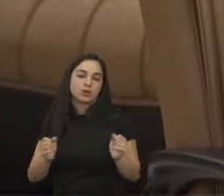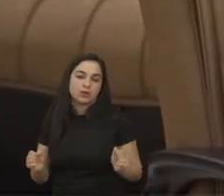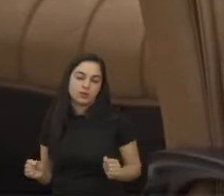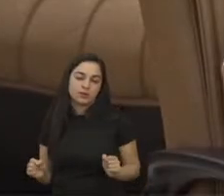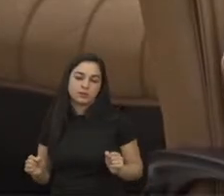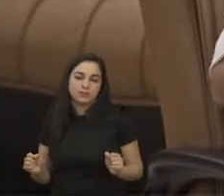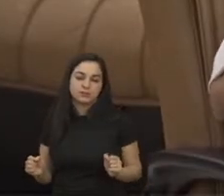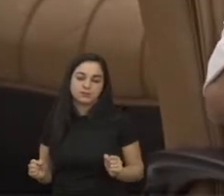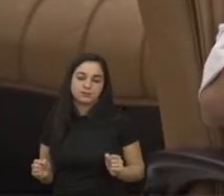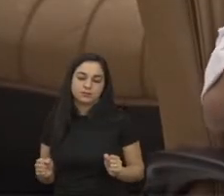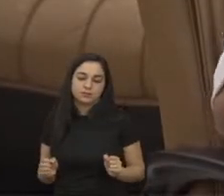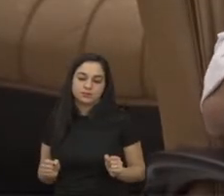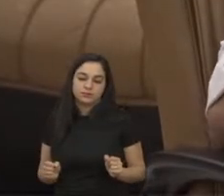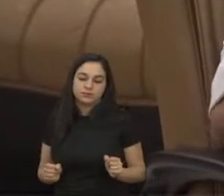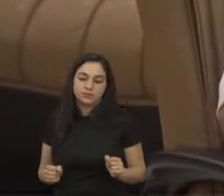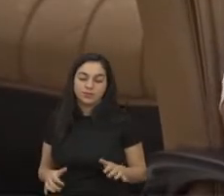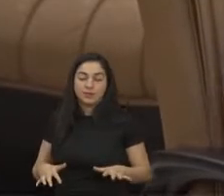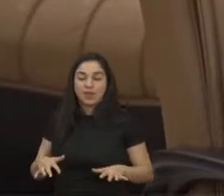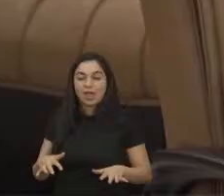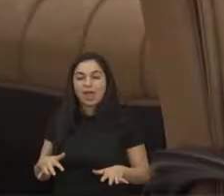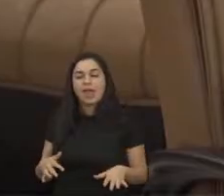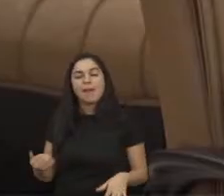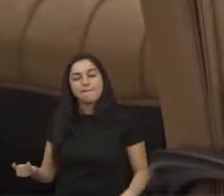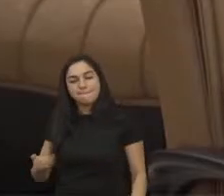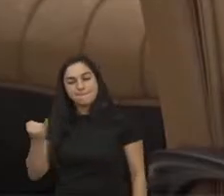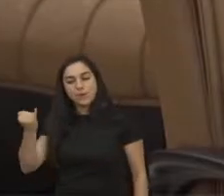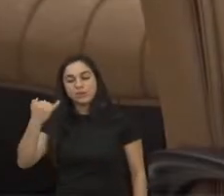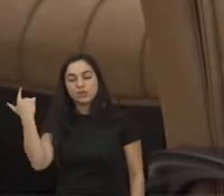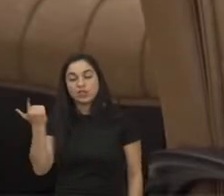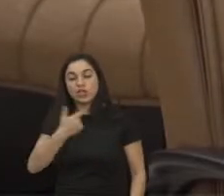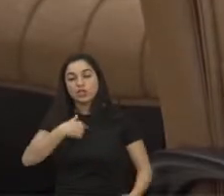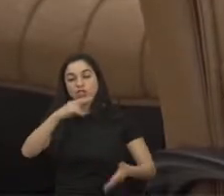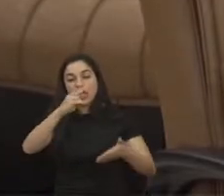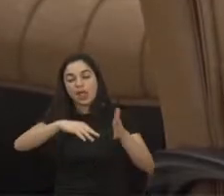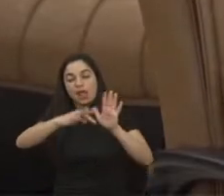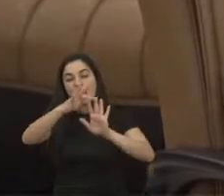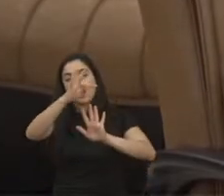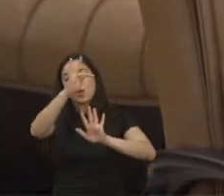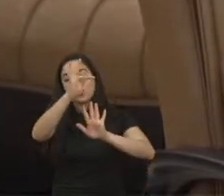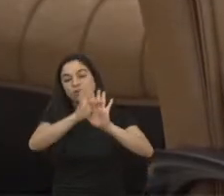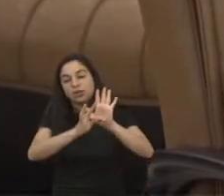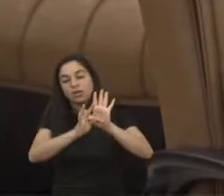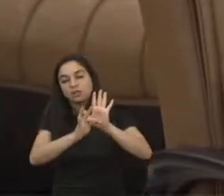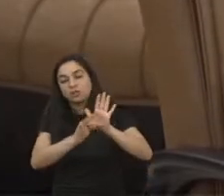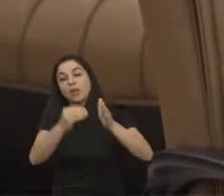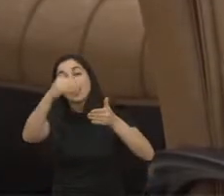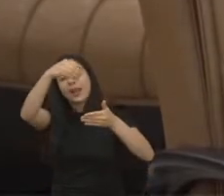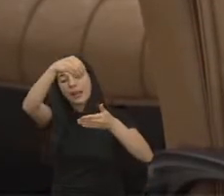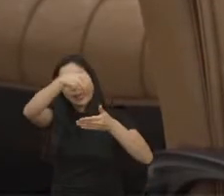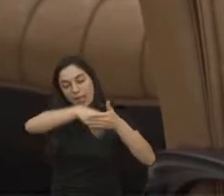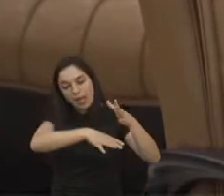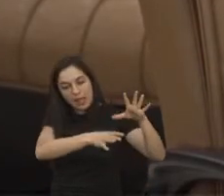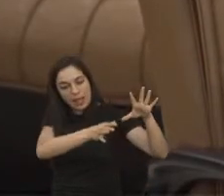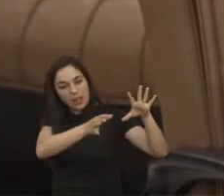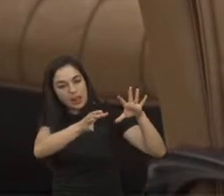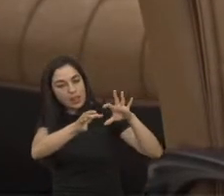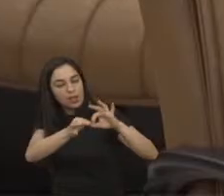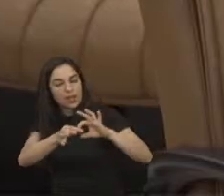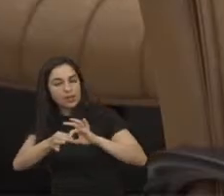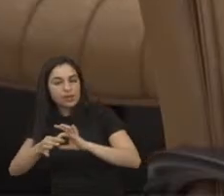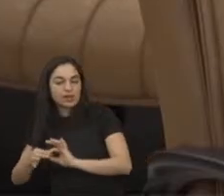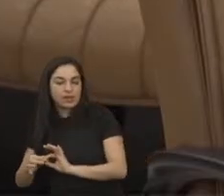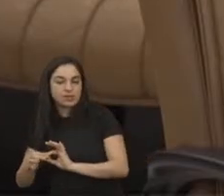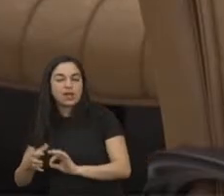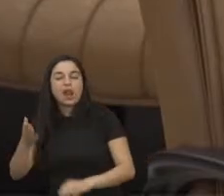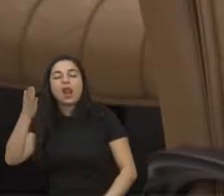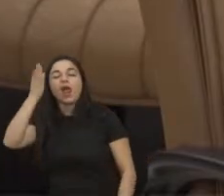porque, por vezes, é muito importante que a gente leia o texto dentro do contexto. A gente entenda o que está acontecendo